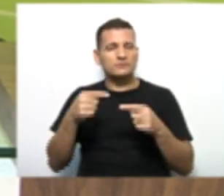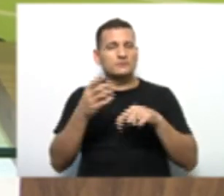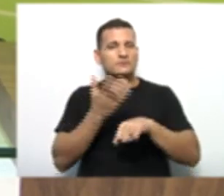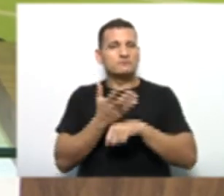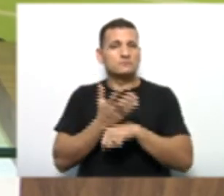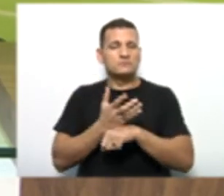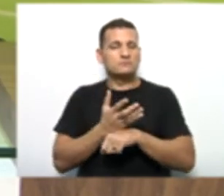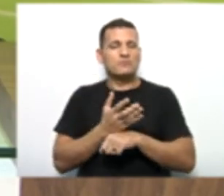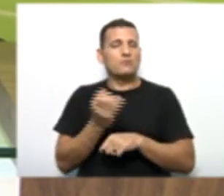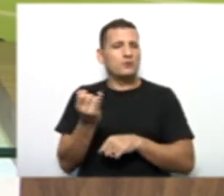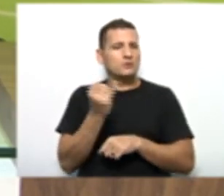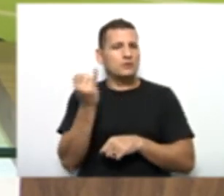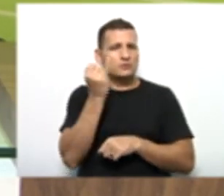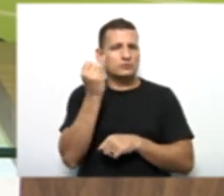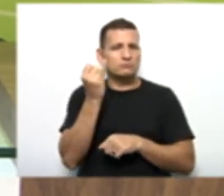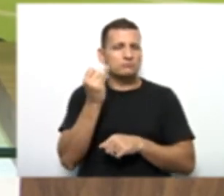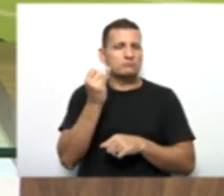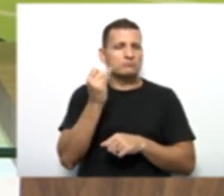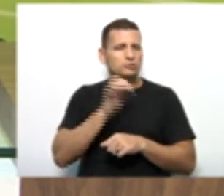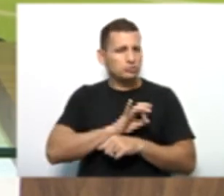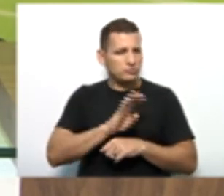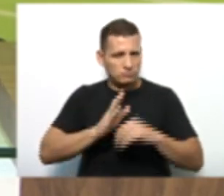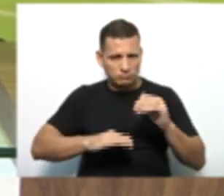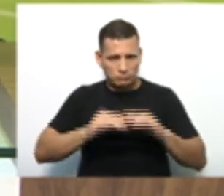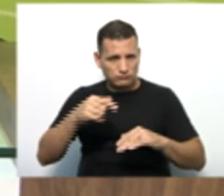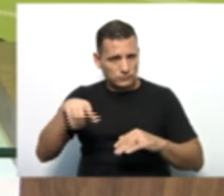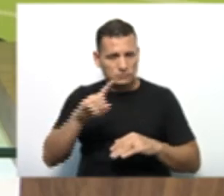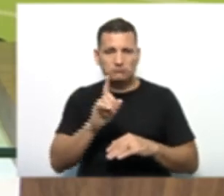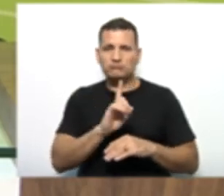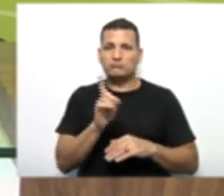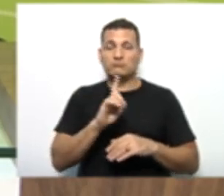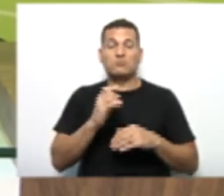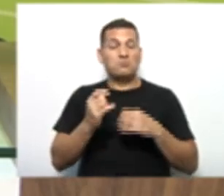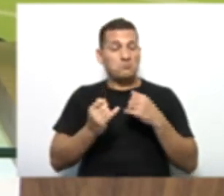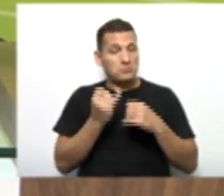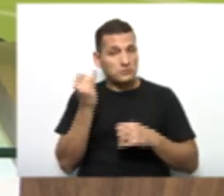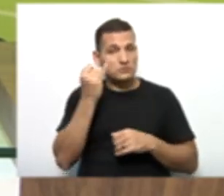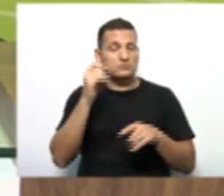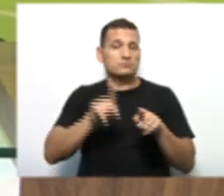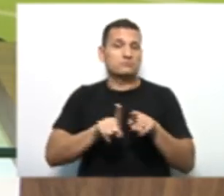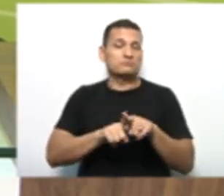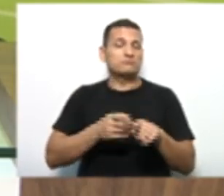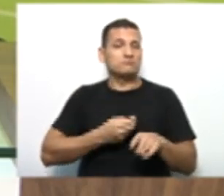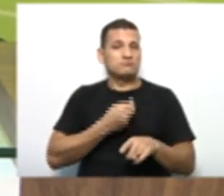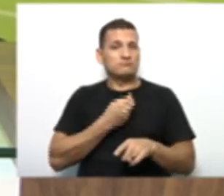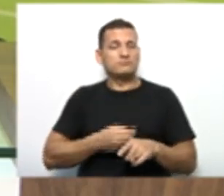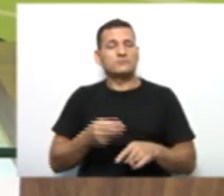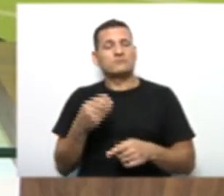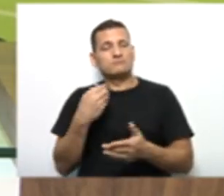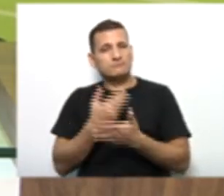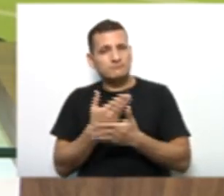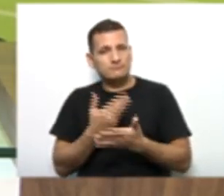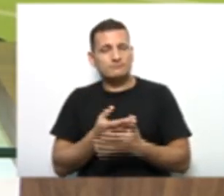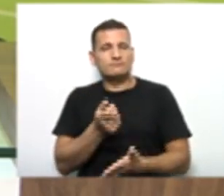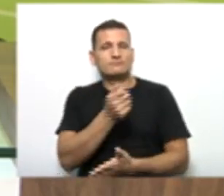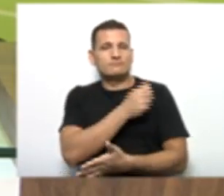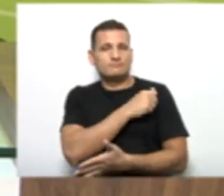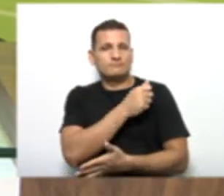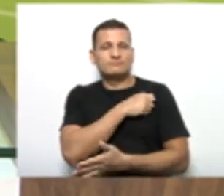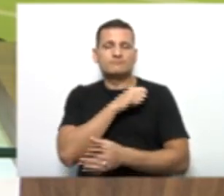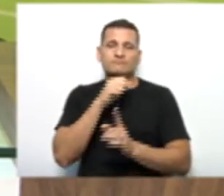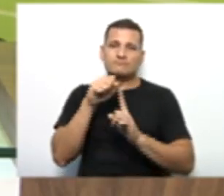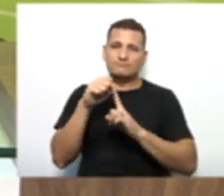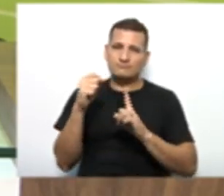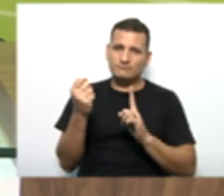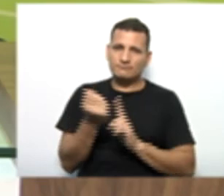apenas para a formação profissional de vocês. Vai ser importante para a vida estudantil, para a vida social, para a vida familiar.